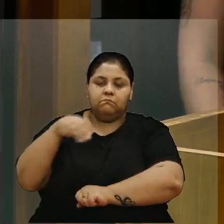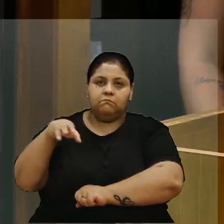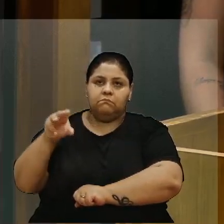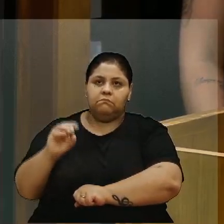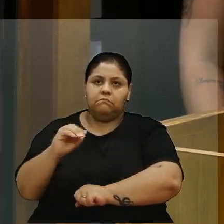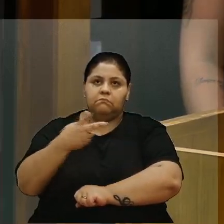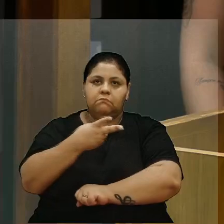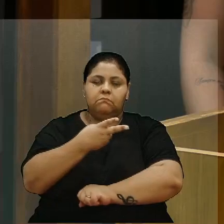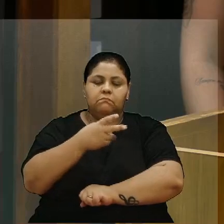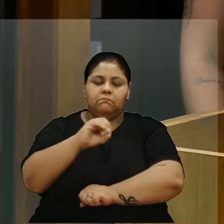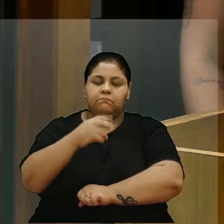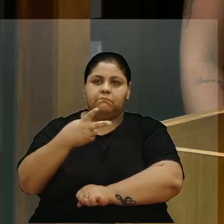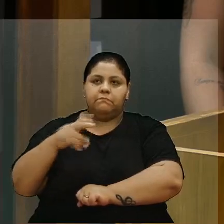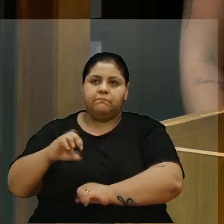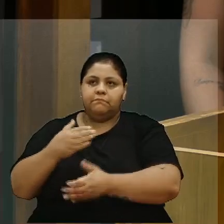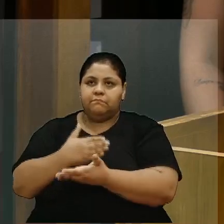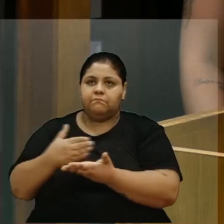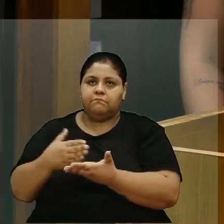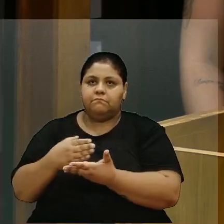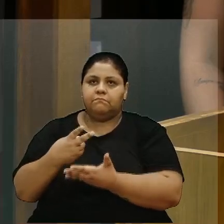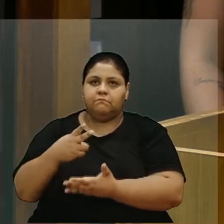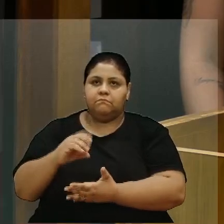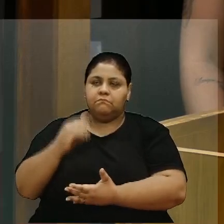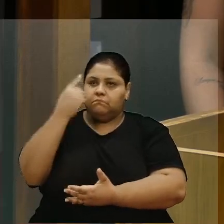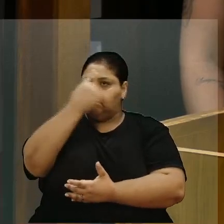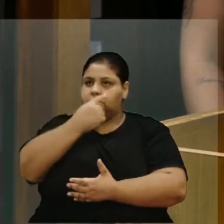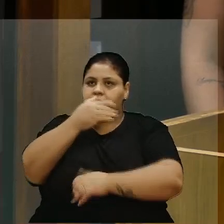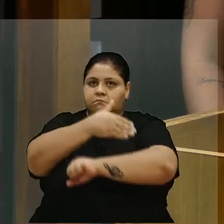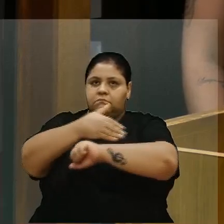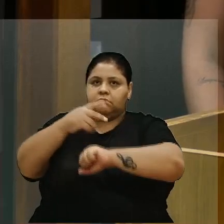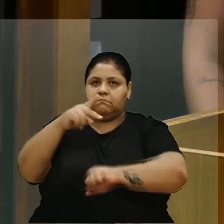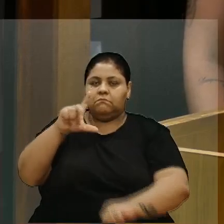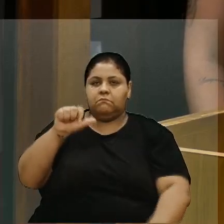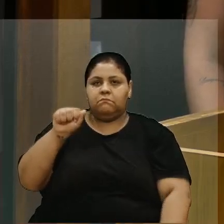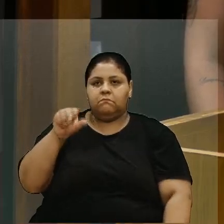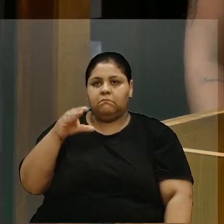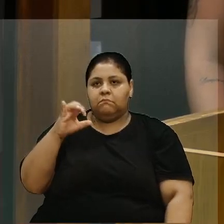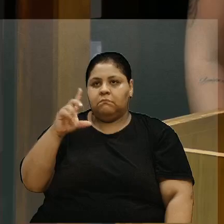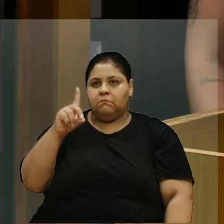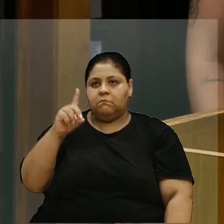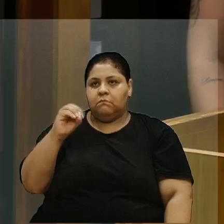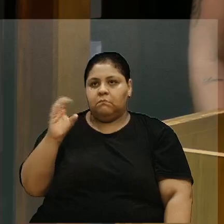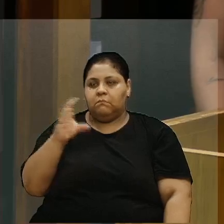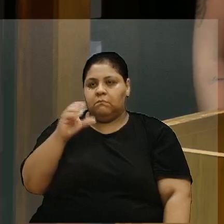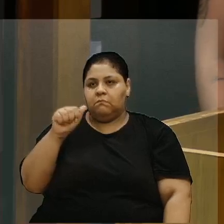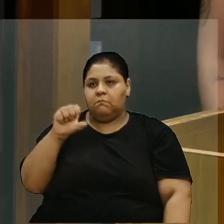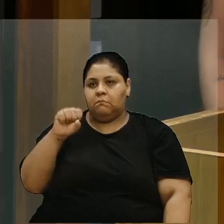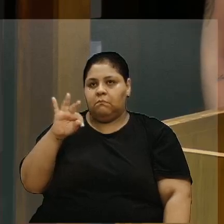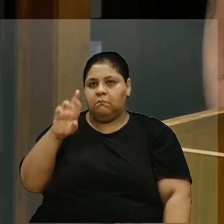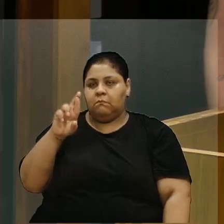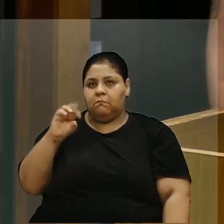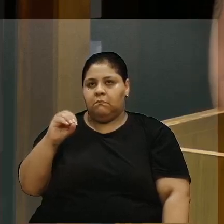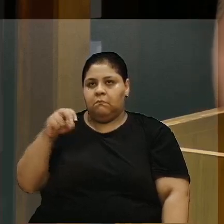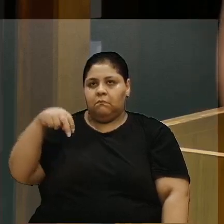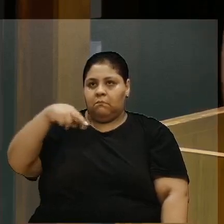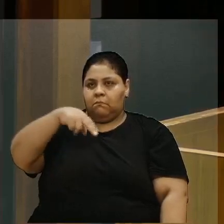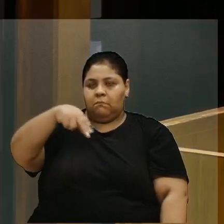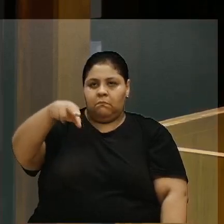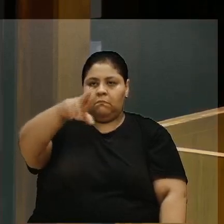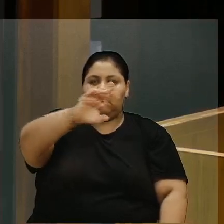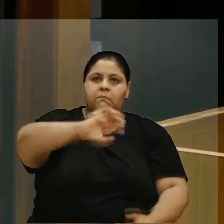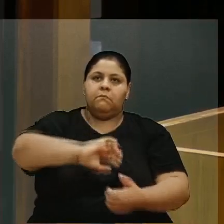de 2025, a partir das 20 horas, na Rua Plácido de Castro, com os desfiles das seguintes